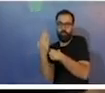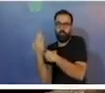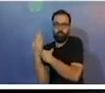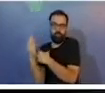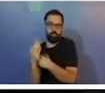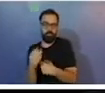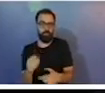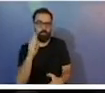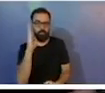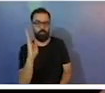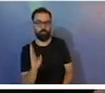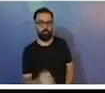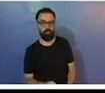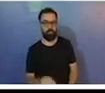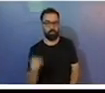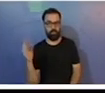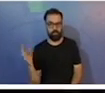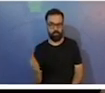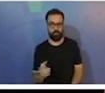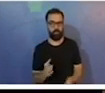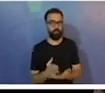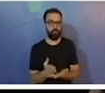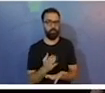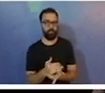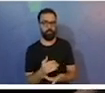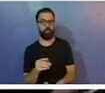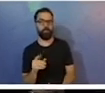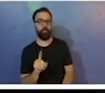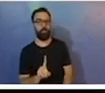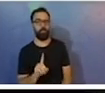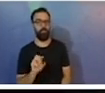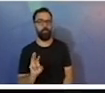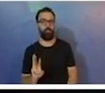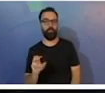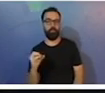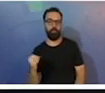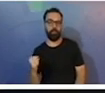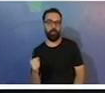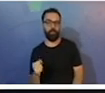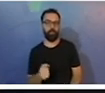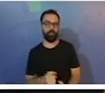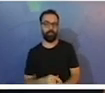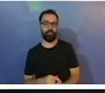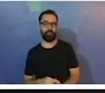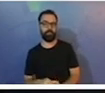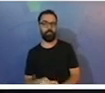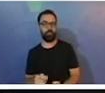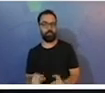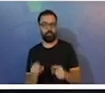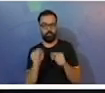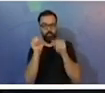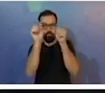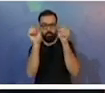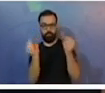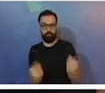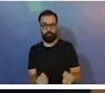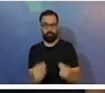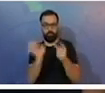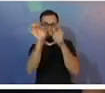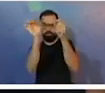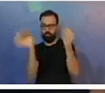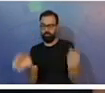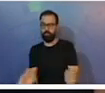Na apostila, vamos começar na página 138, outras linhas imaginárias,